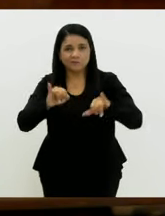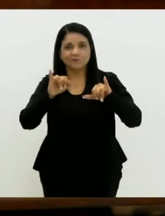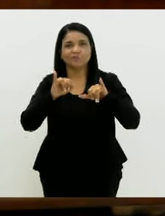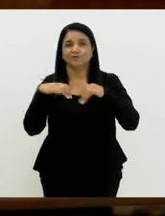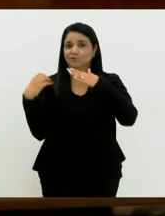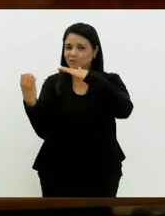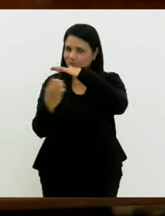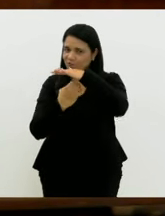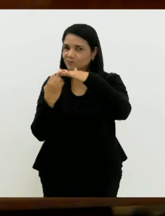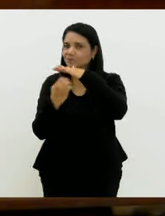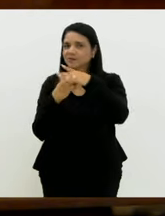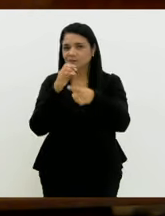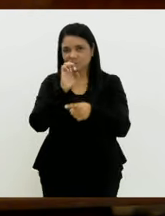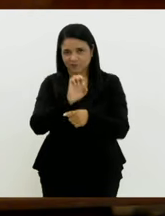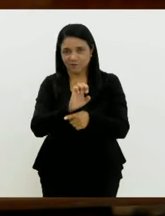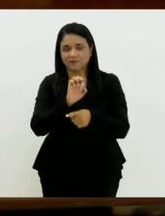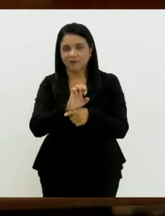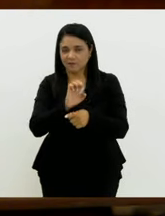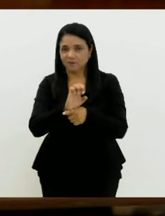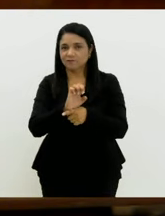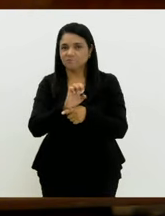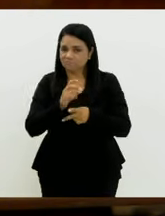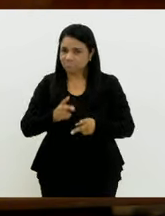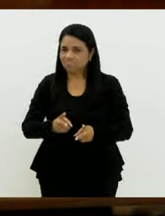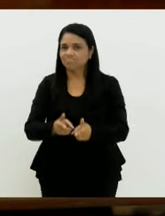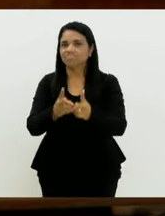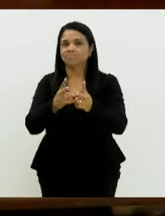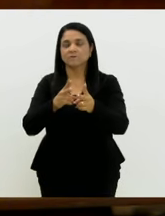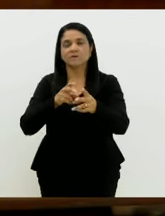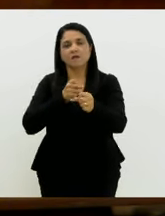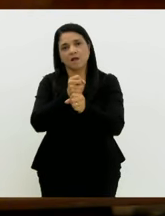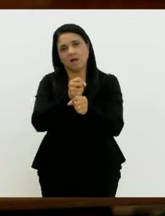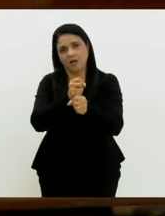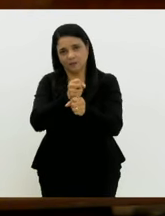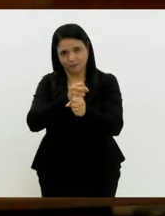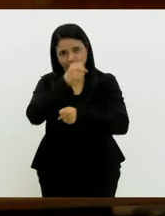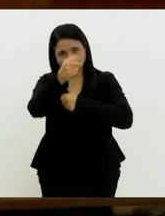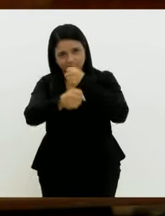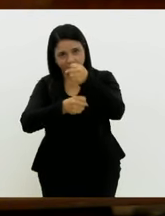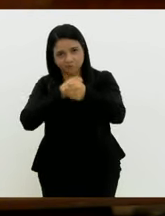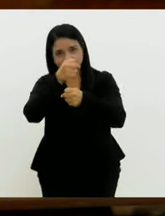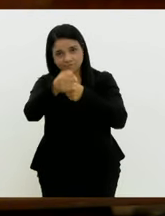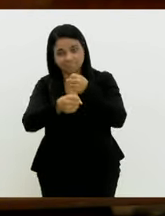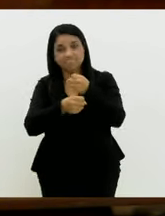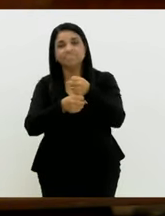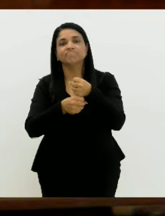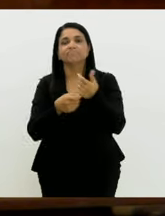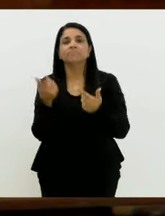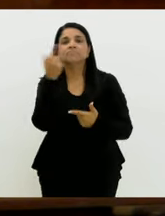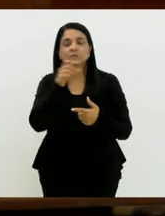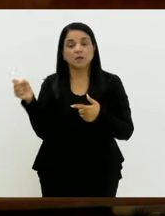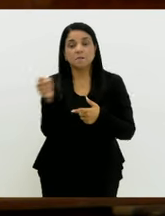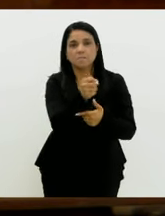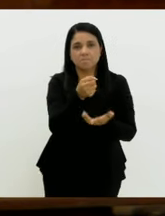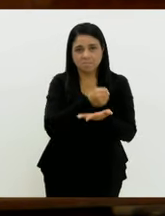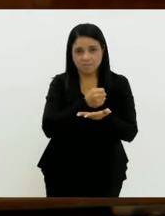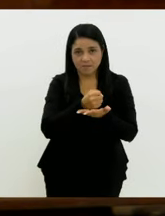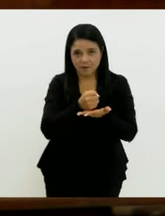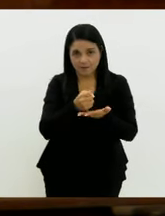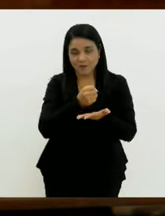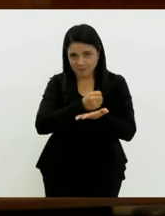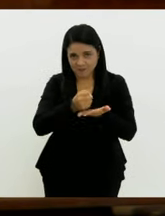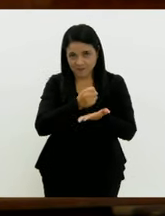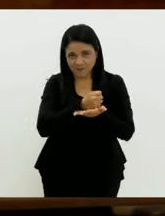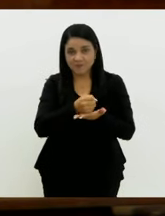do nosso Estado que vão se perpetuar nos próximos anos, garantindo mais emprego e renda. Entre eles,